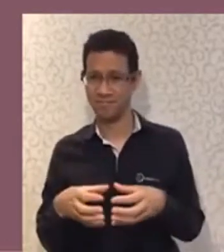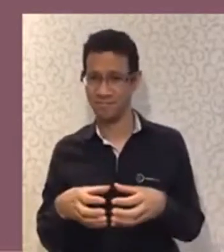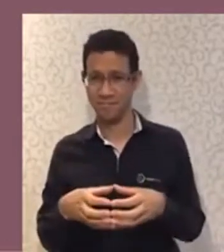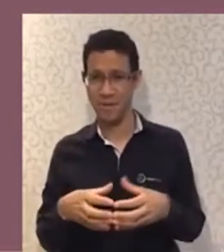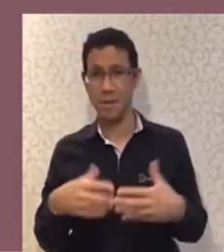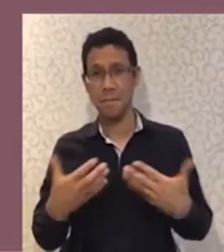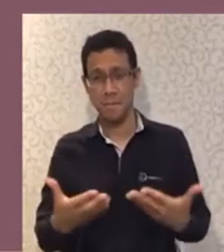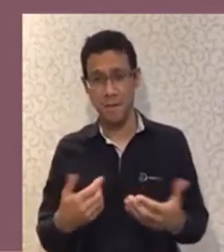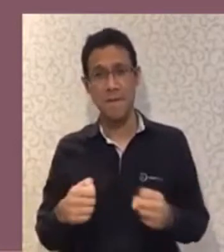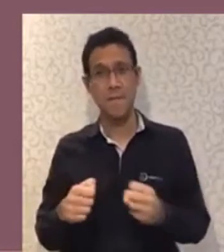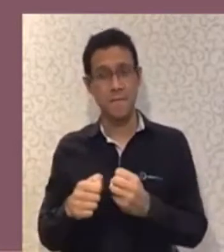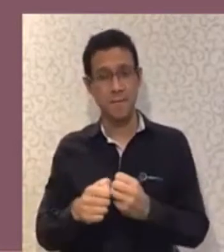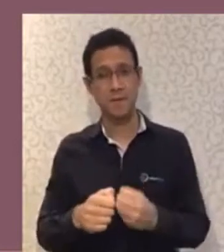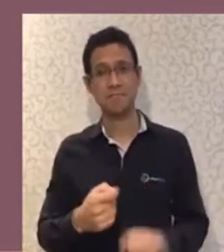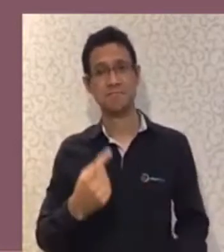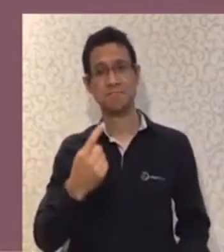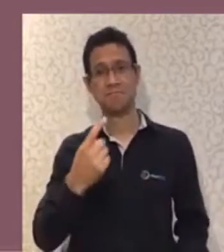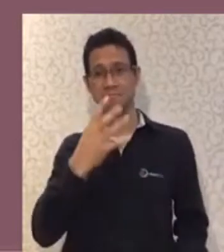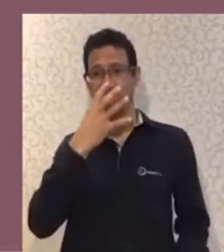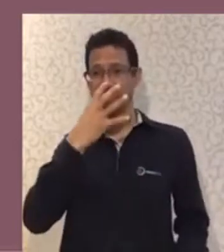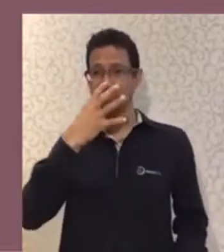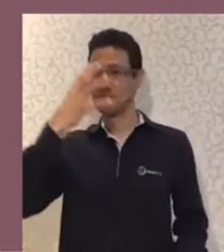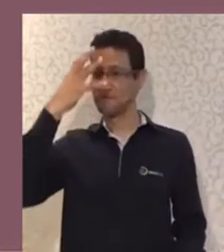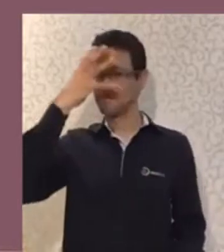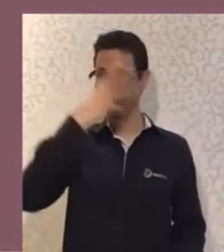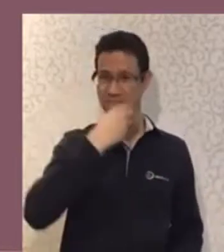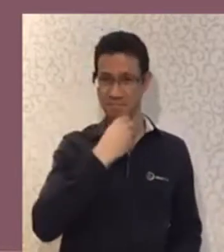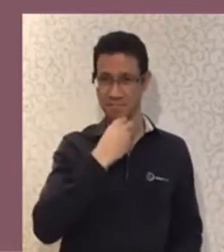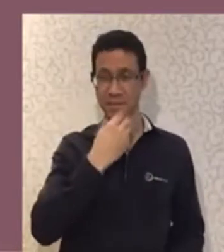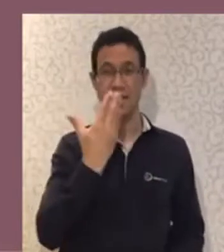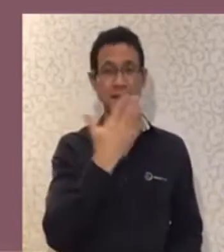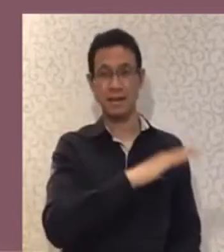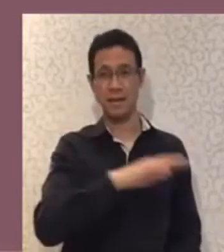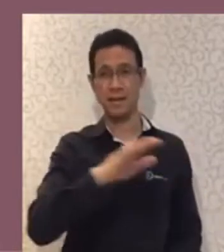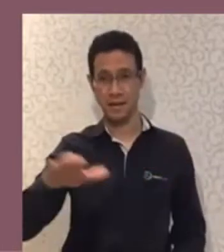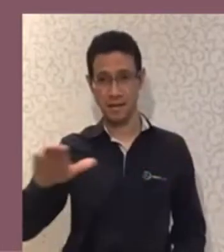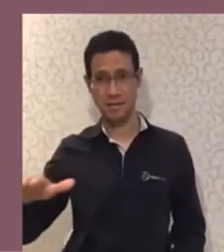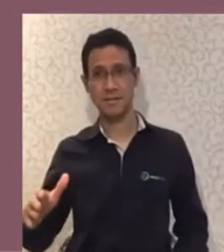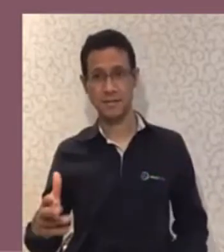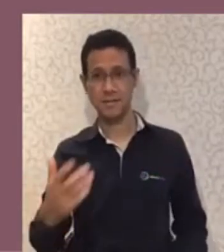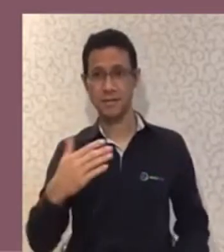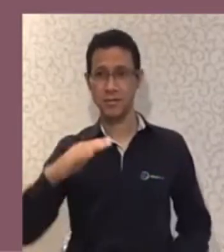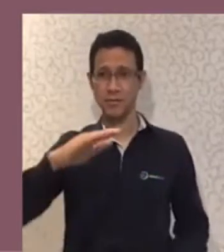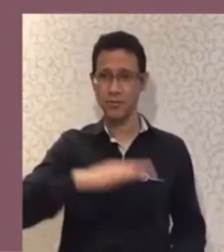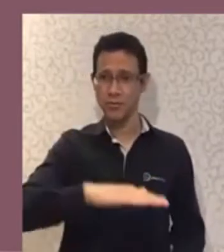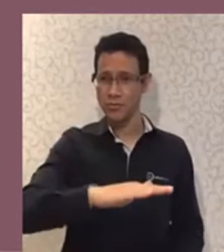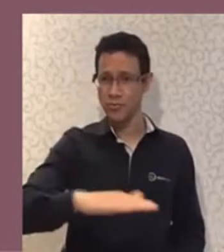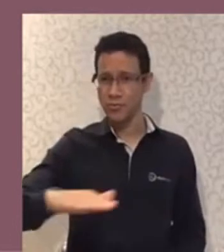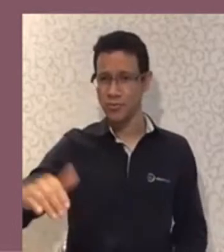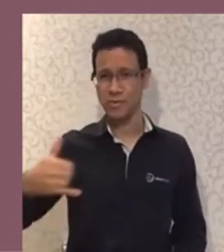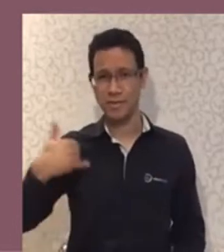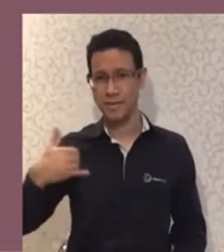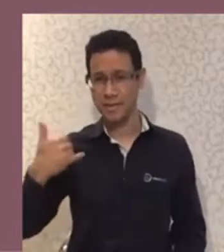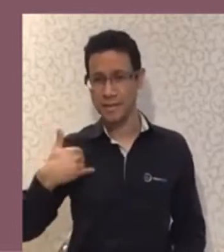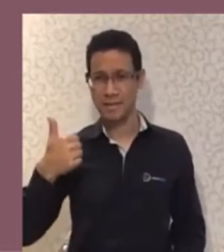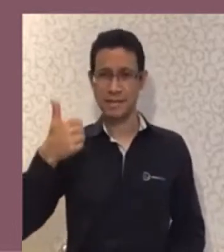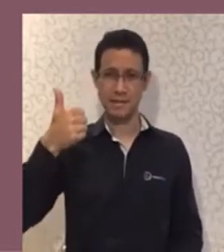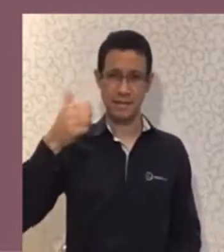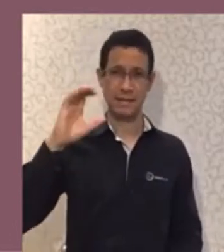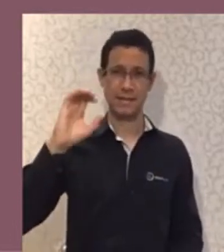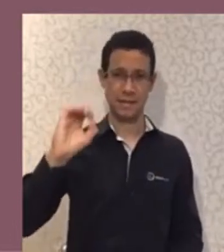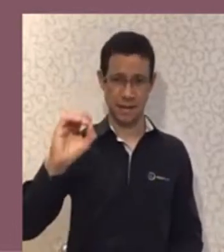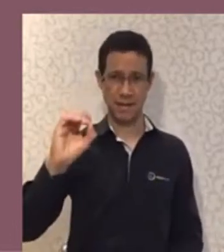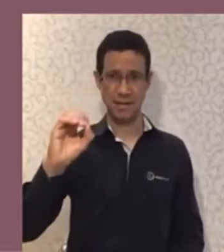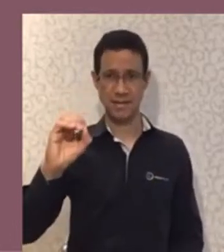que eu acho maravilhosa. As crianças eram crianças pequenas, tinham 10 anos, elas não tão pequenininhas,